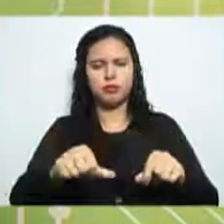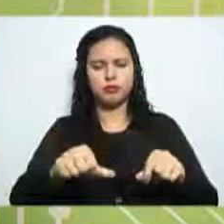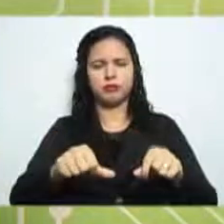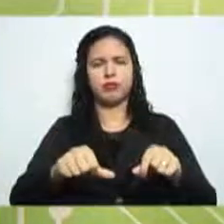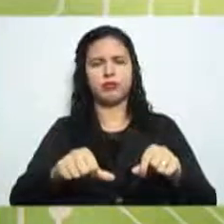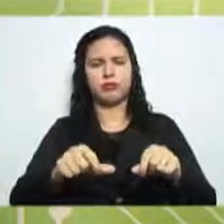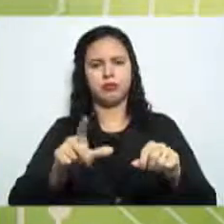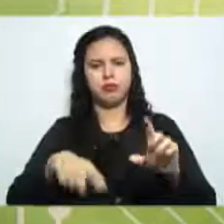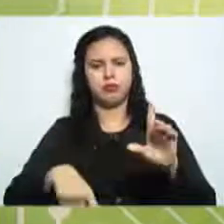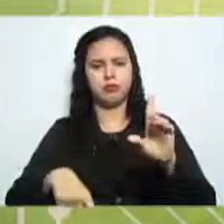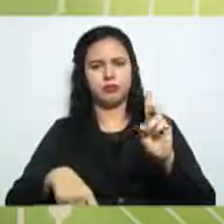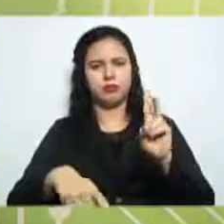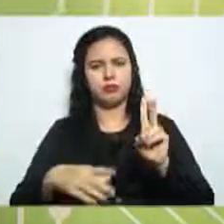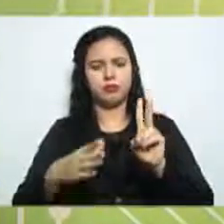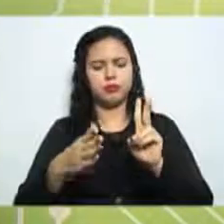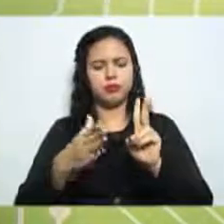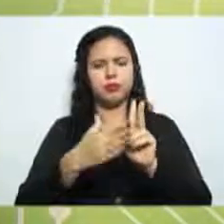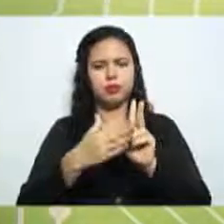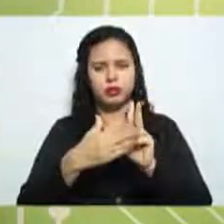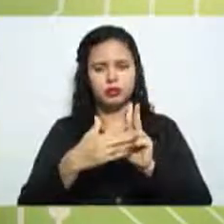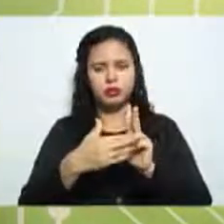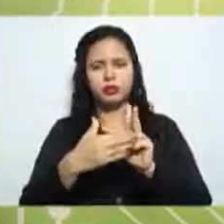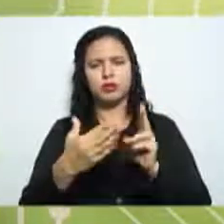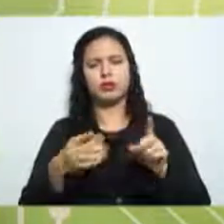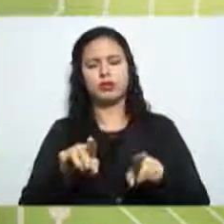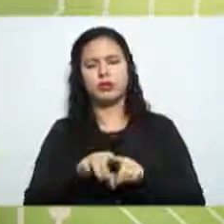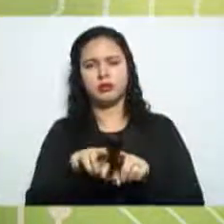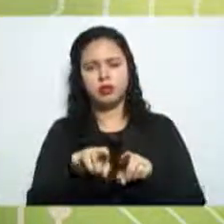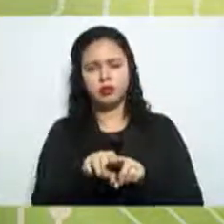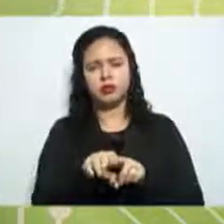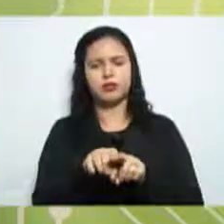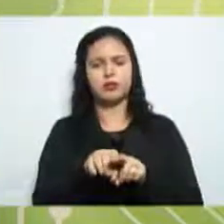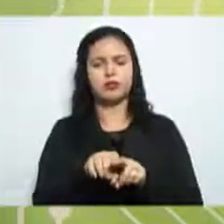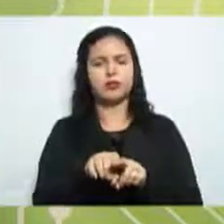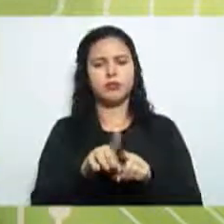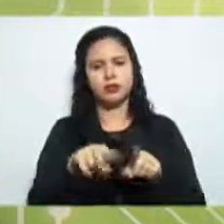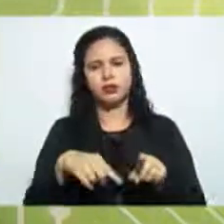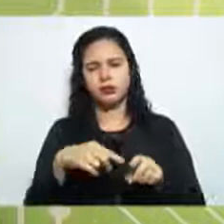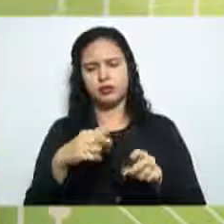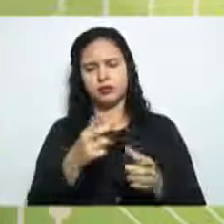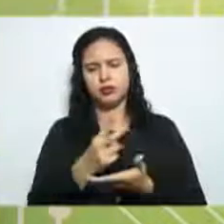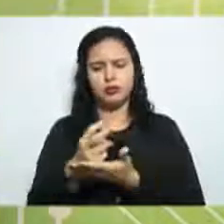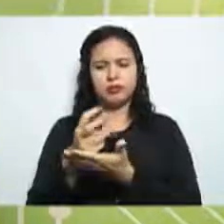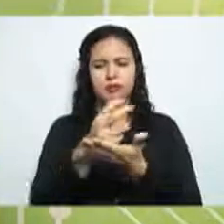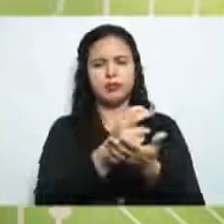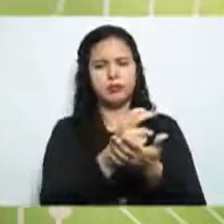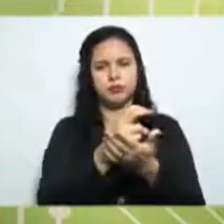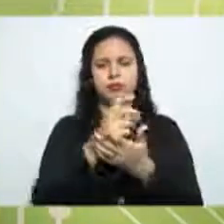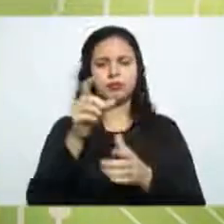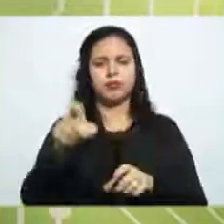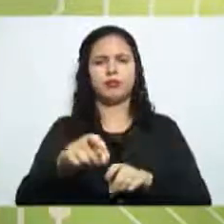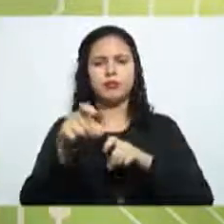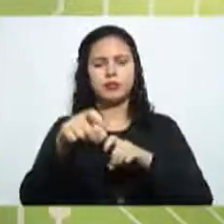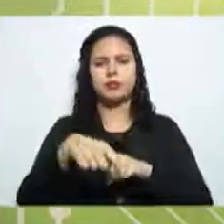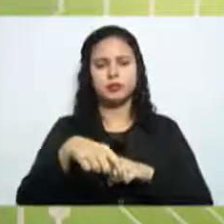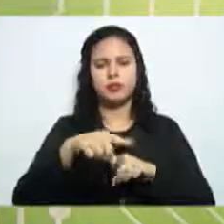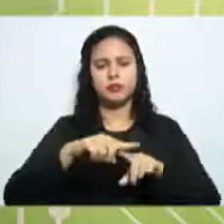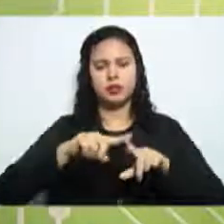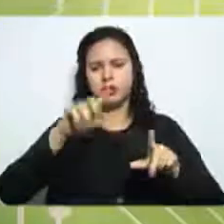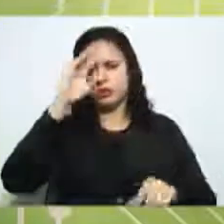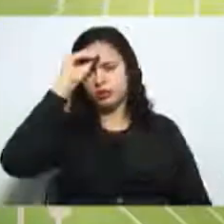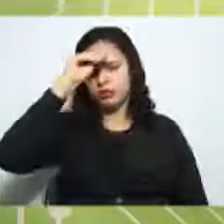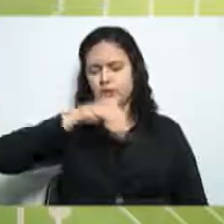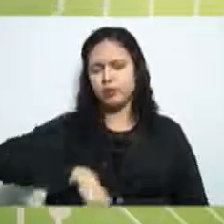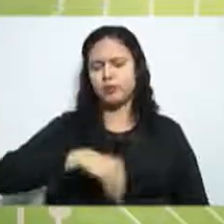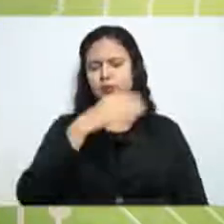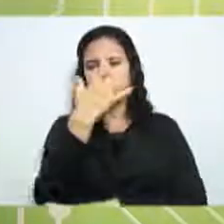esse interesse sim de ocupar o estado, sim de ocupar economicamente e explorar a agricultura, a gente não pode desistir do meio ambiente. Também é um